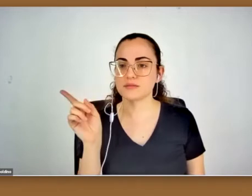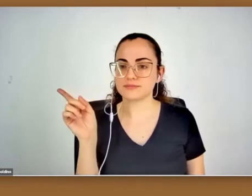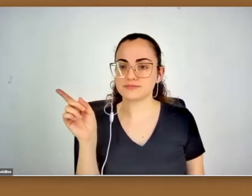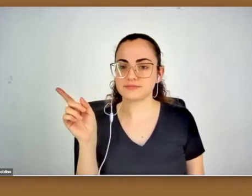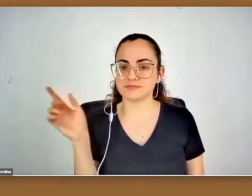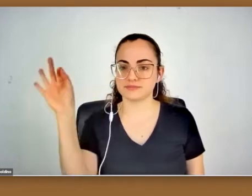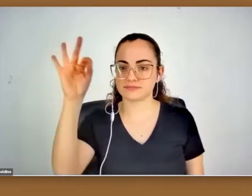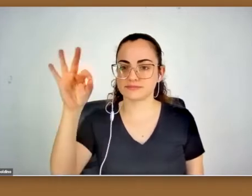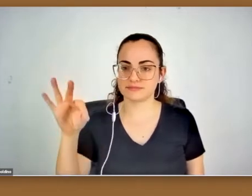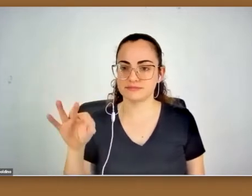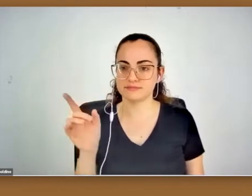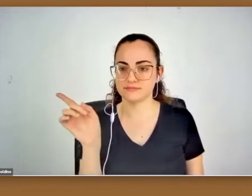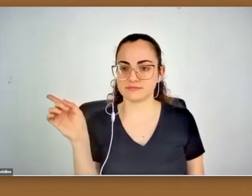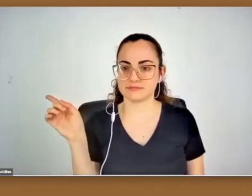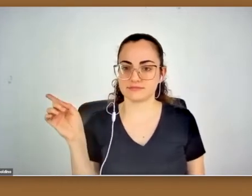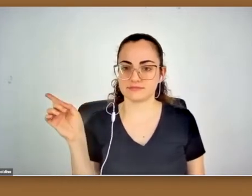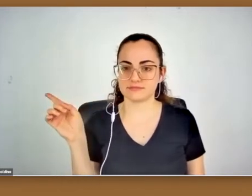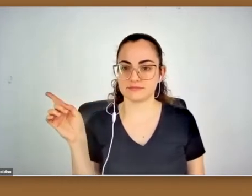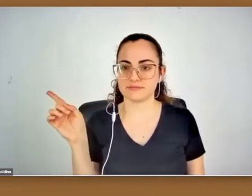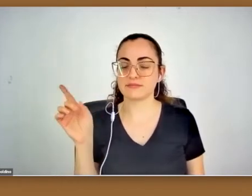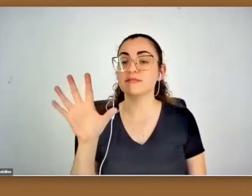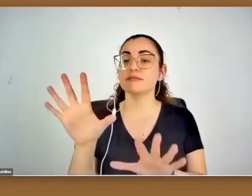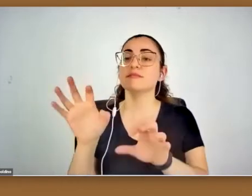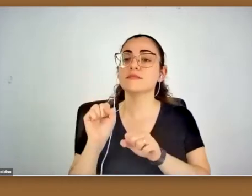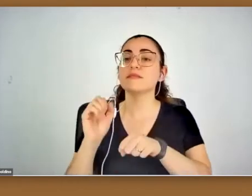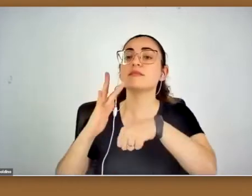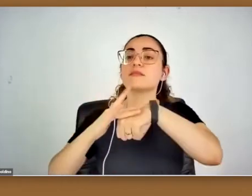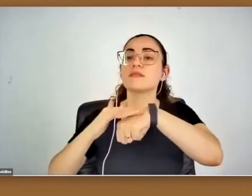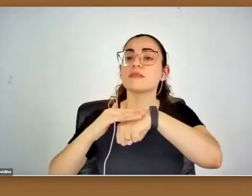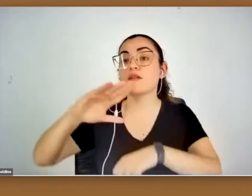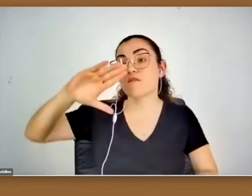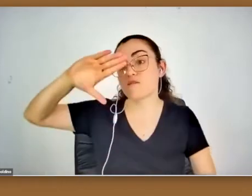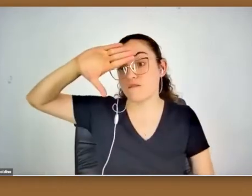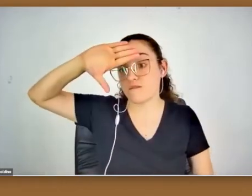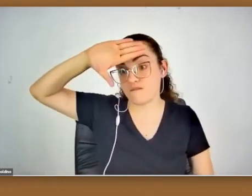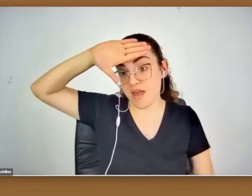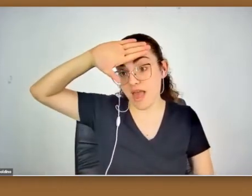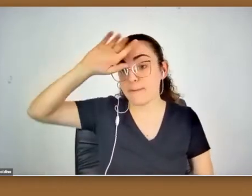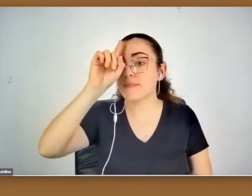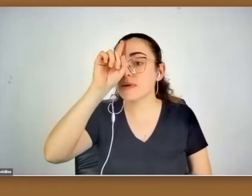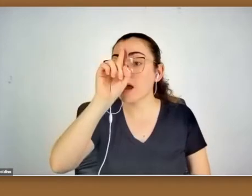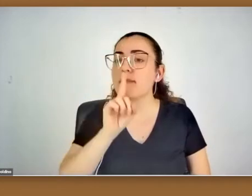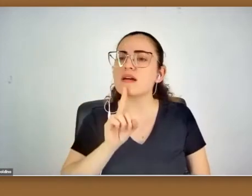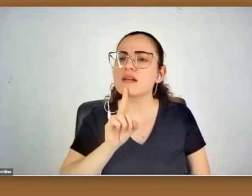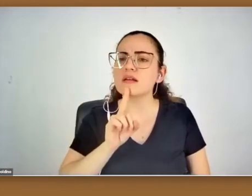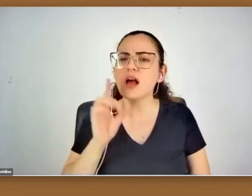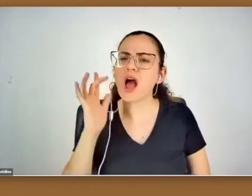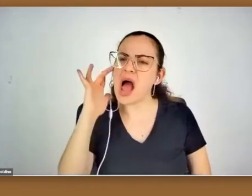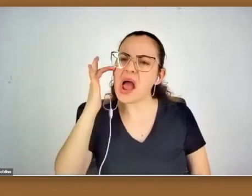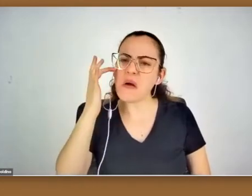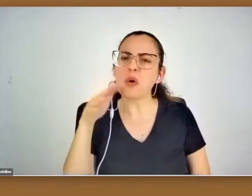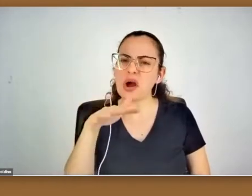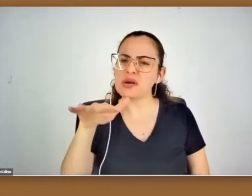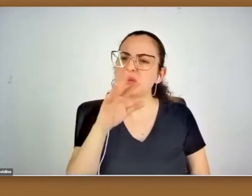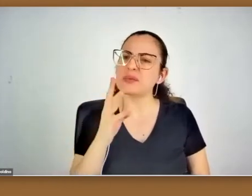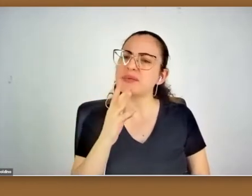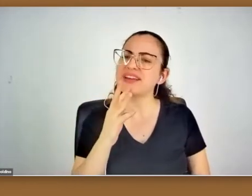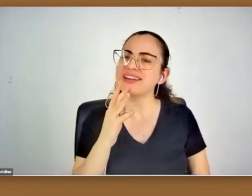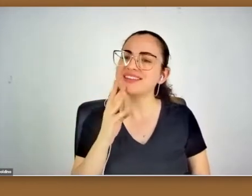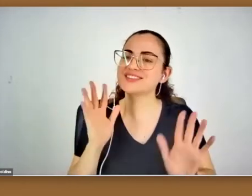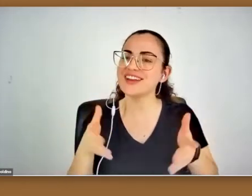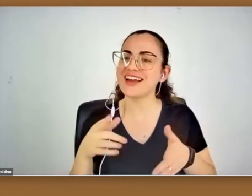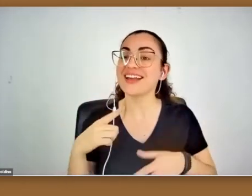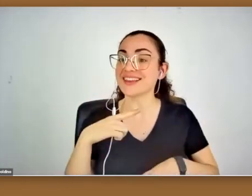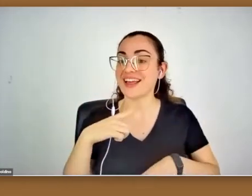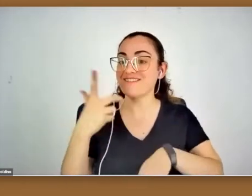elas estão associadas a essa doença que é a febre amarela, que vocês já devem ter ouvido falar também, né? Talvez você até já tomou sua vacina